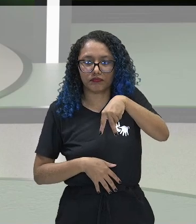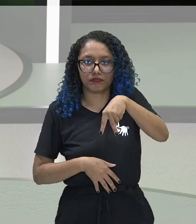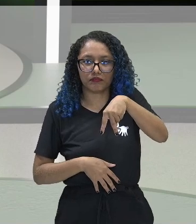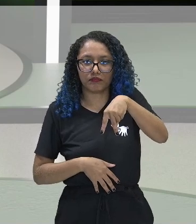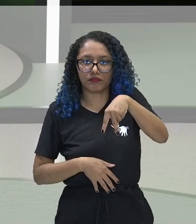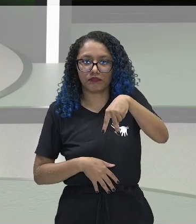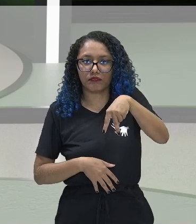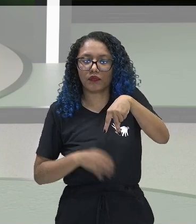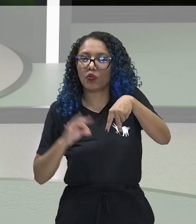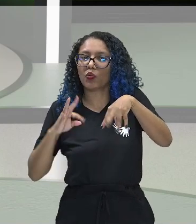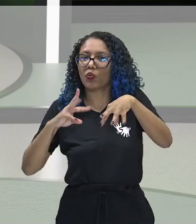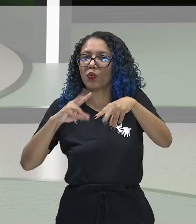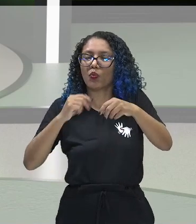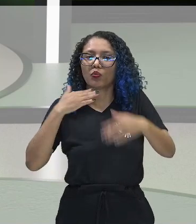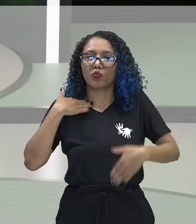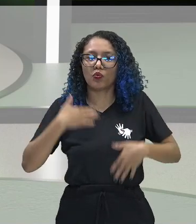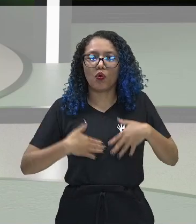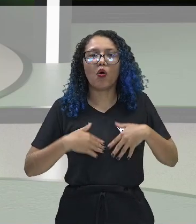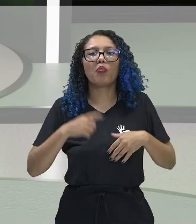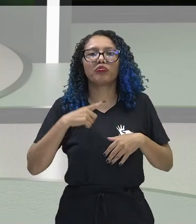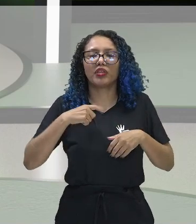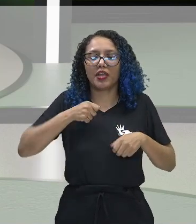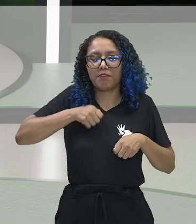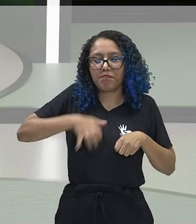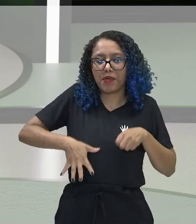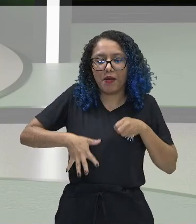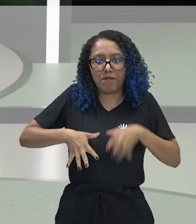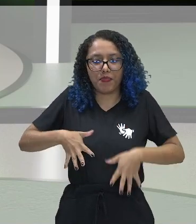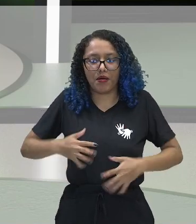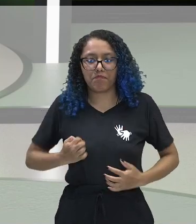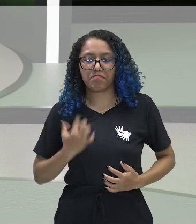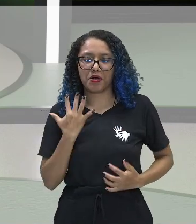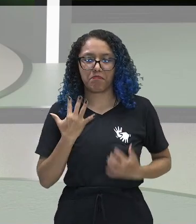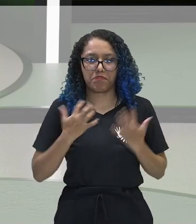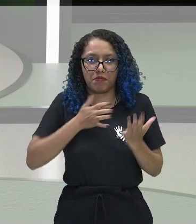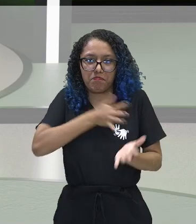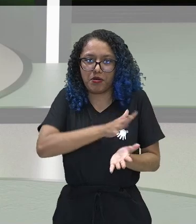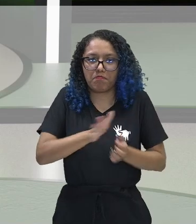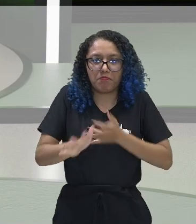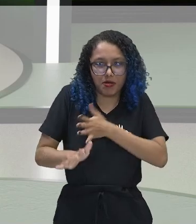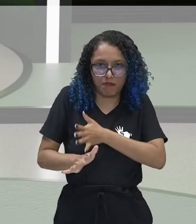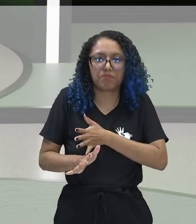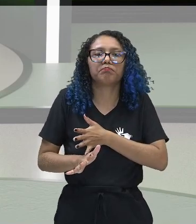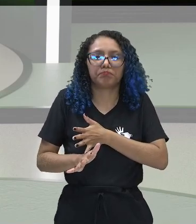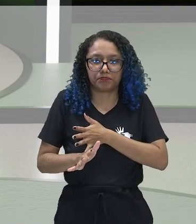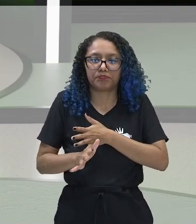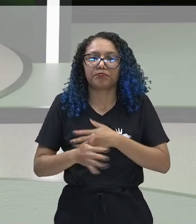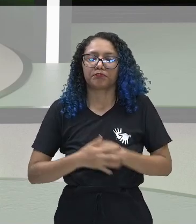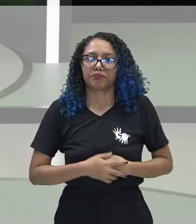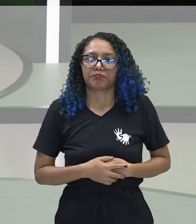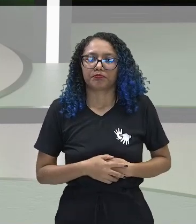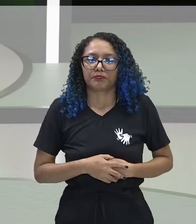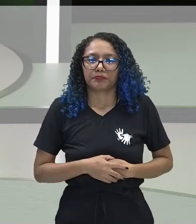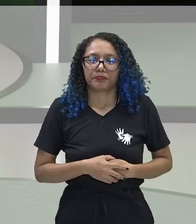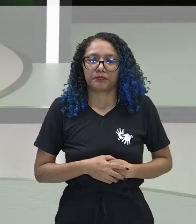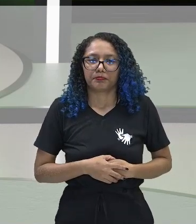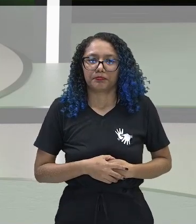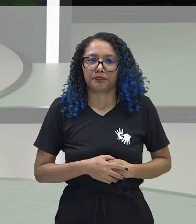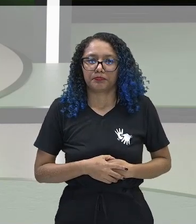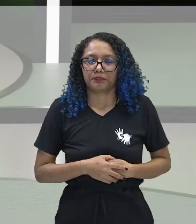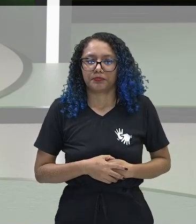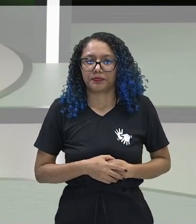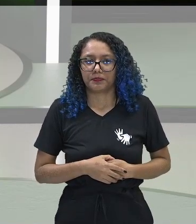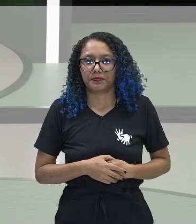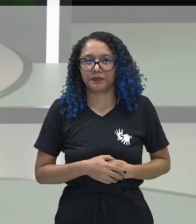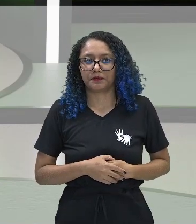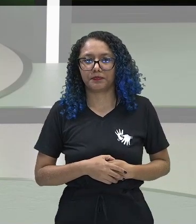nosso corpo tem essa ramificação aí do sistema circulatório, tá bom? Olha só, vamos ver uma animação,